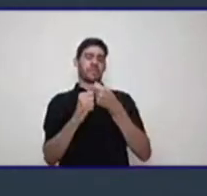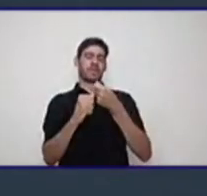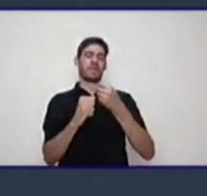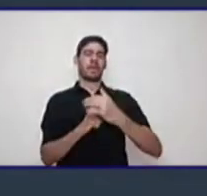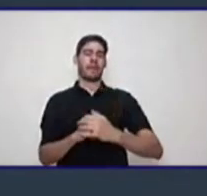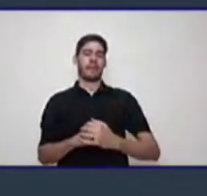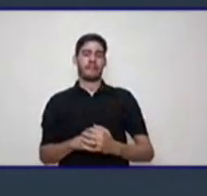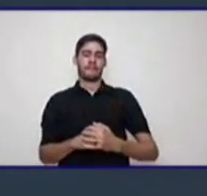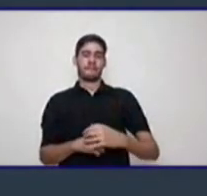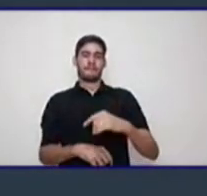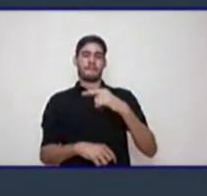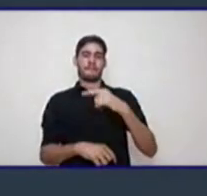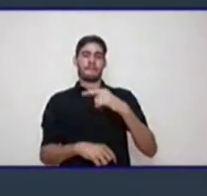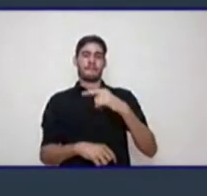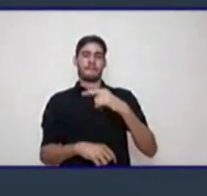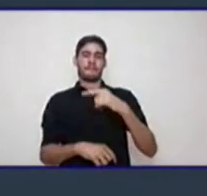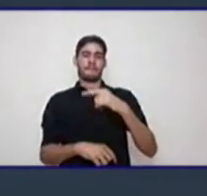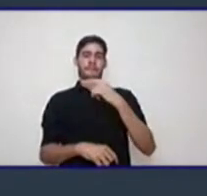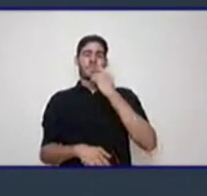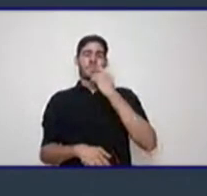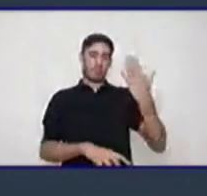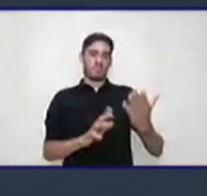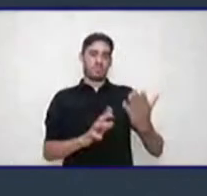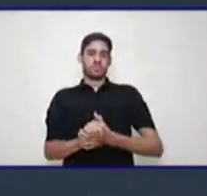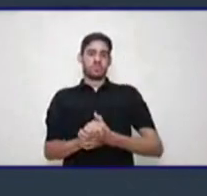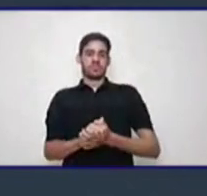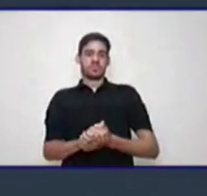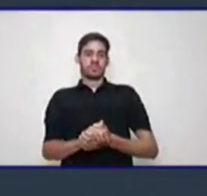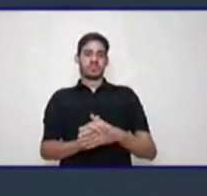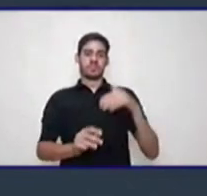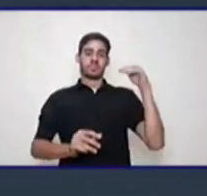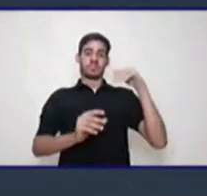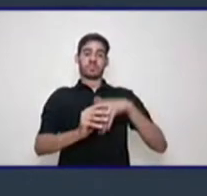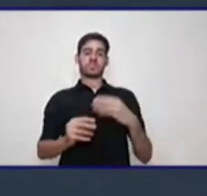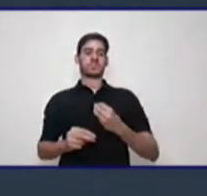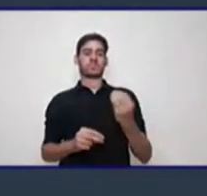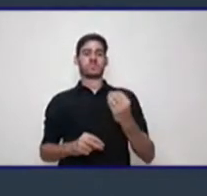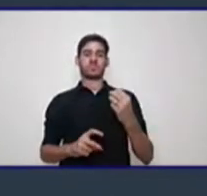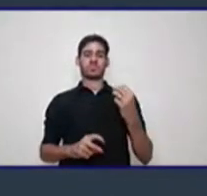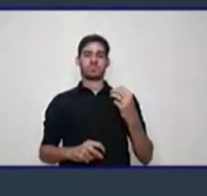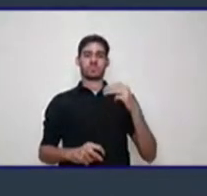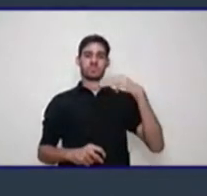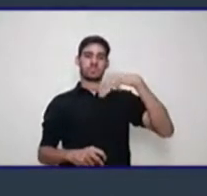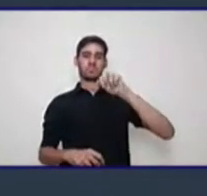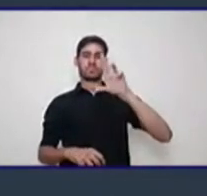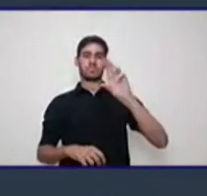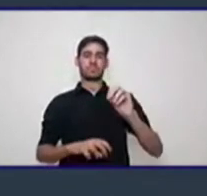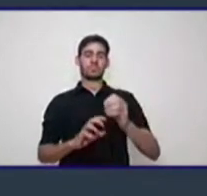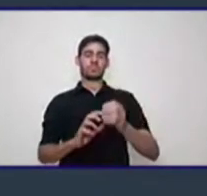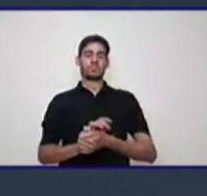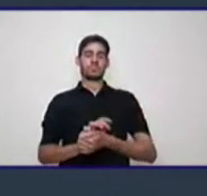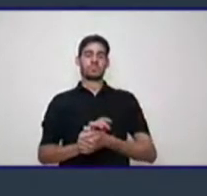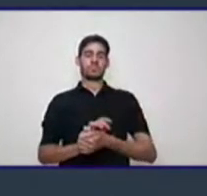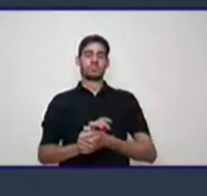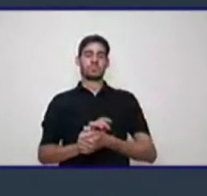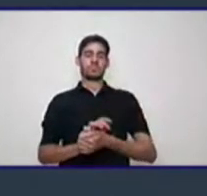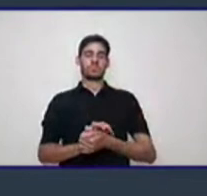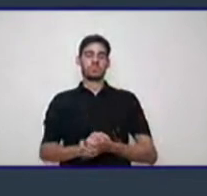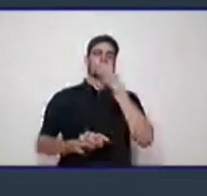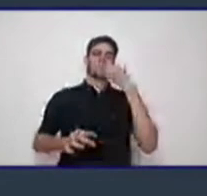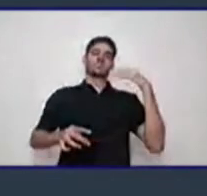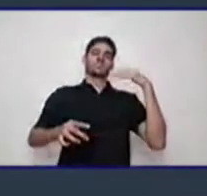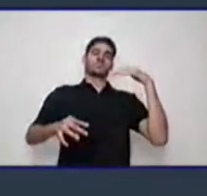Muito obrigado, ministro Luiz Felipe Salomão. Como vota o ministro Mauro Campbell Marques? Senhor presidente, saúdo Vossa Excelência, os eminentes